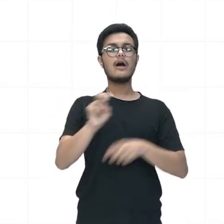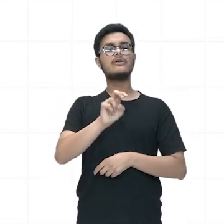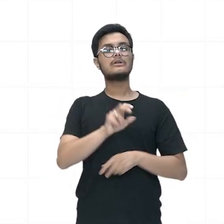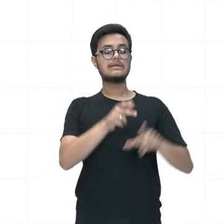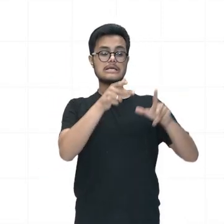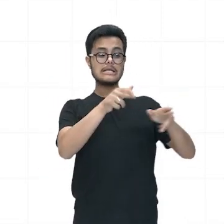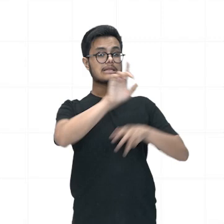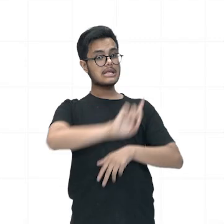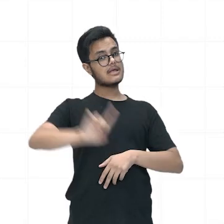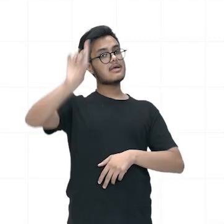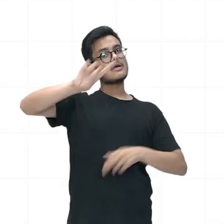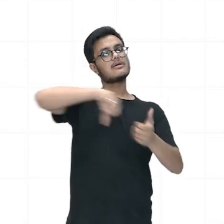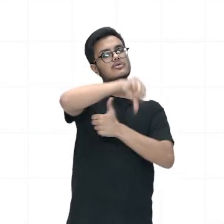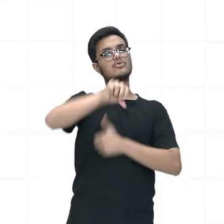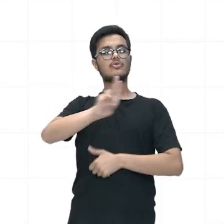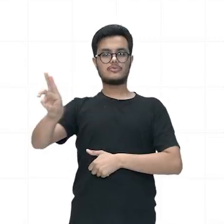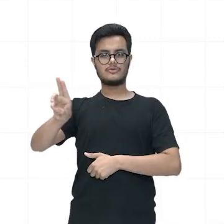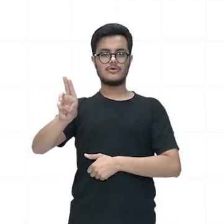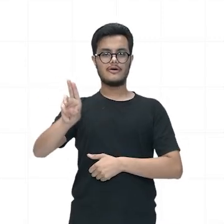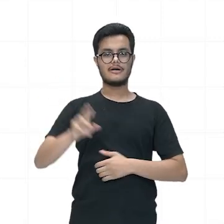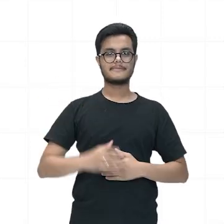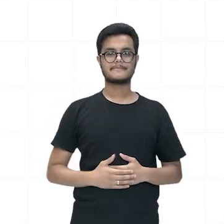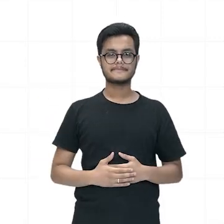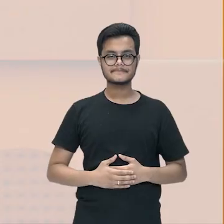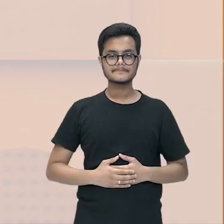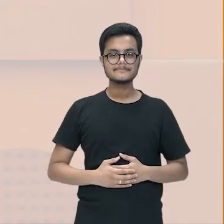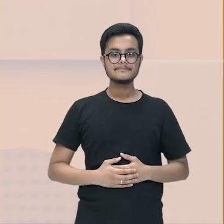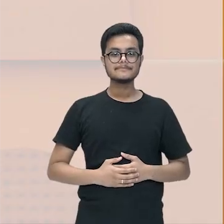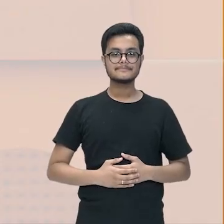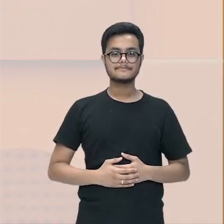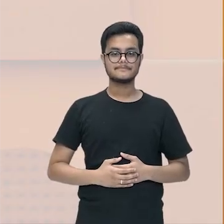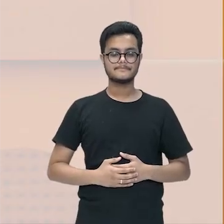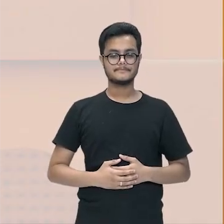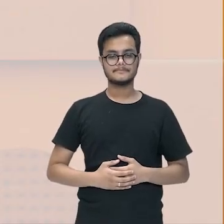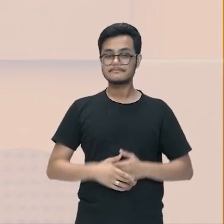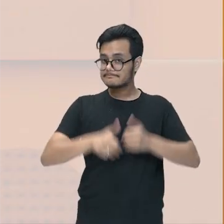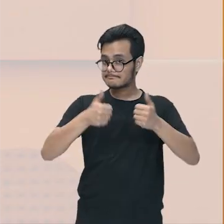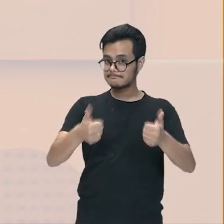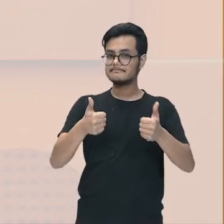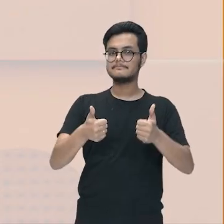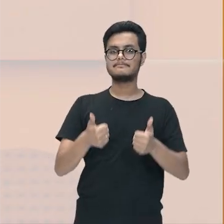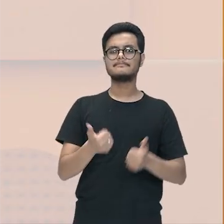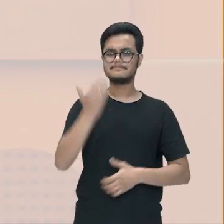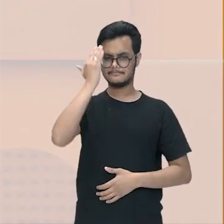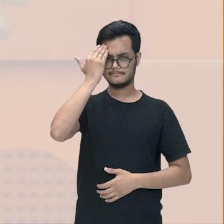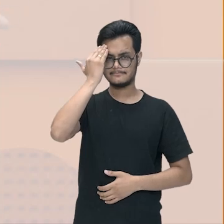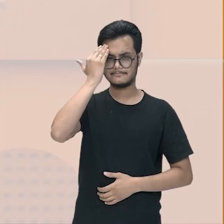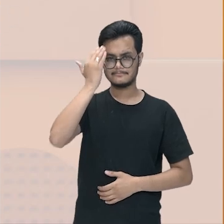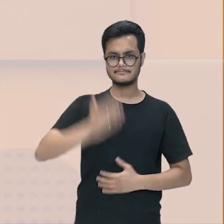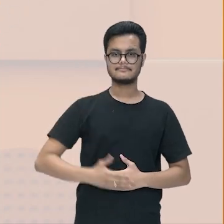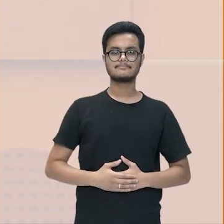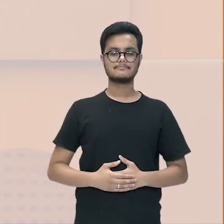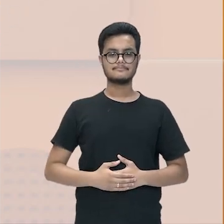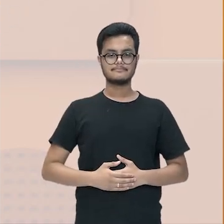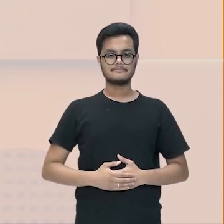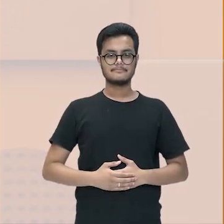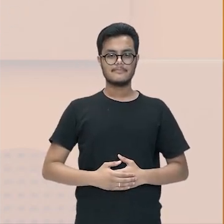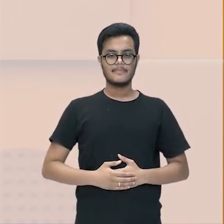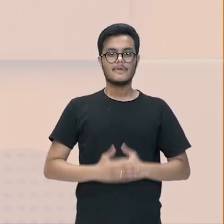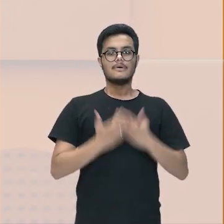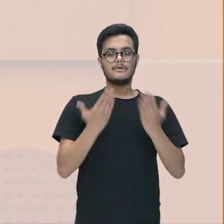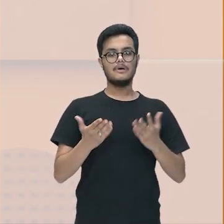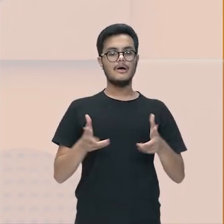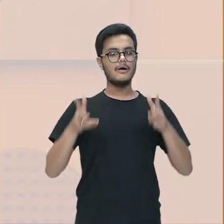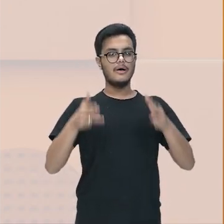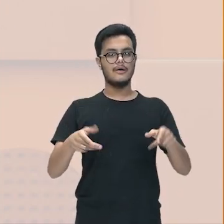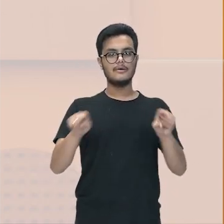mesmo Deus, só que agora um nome grego e o outro nome, então, ligado então, aos romanos. Tá? A mesma coisa, então, a